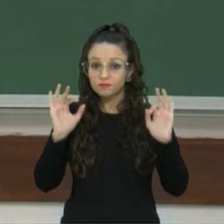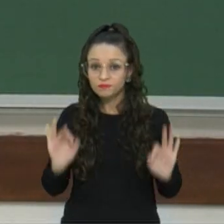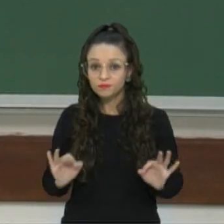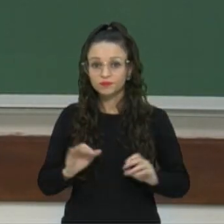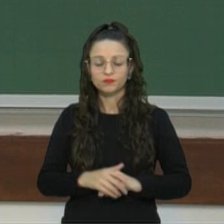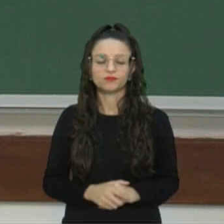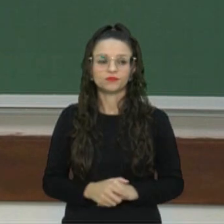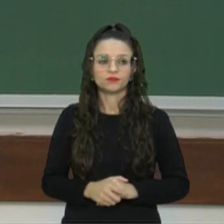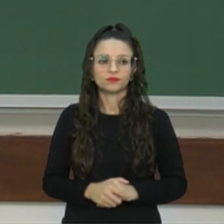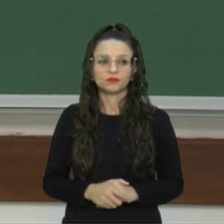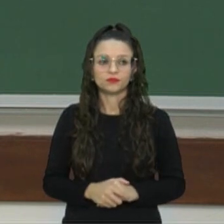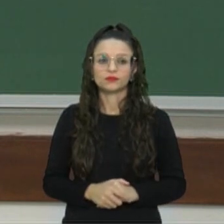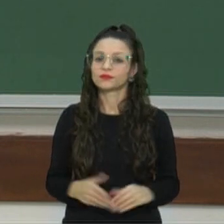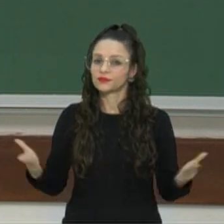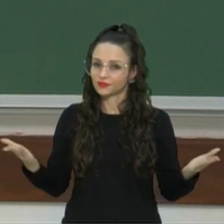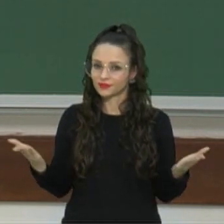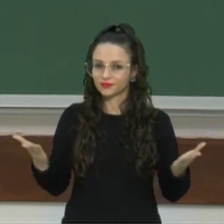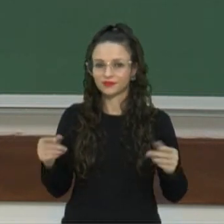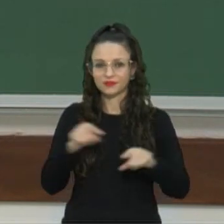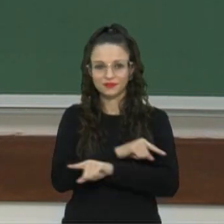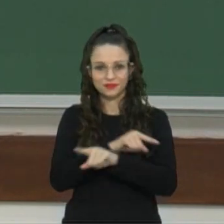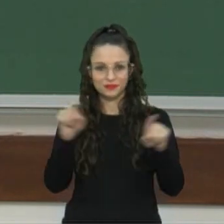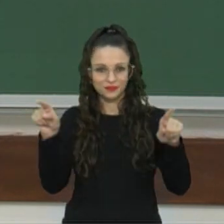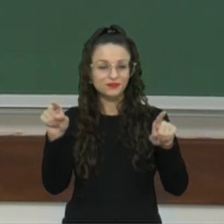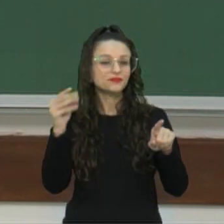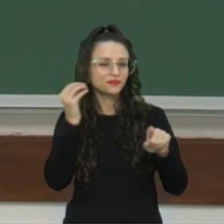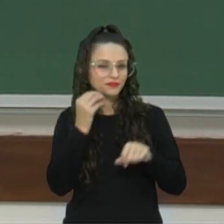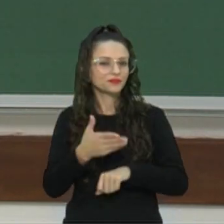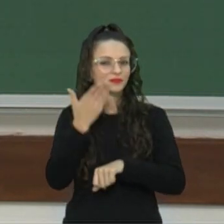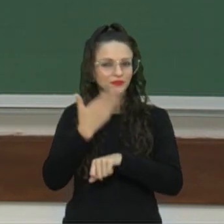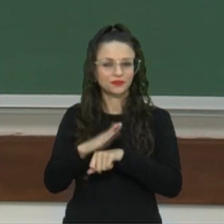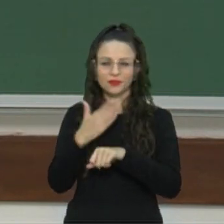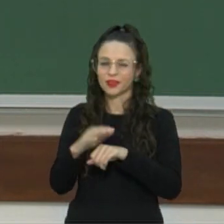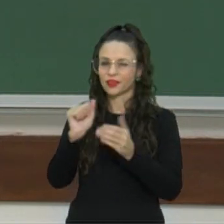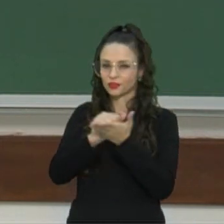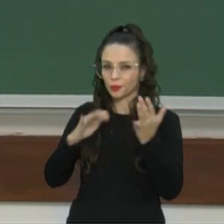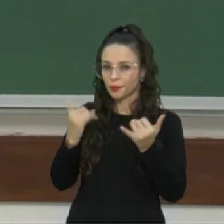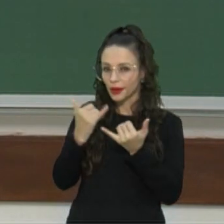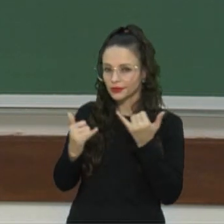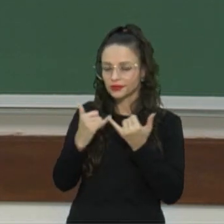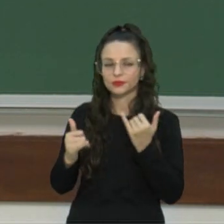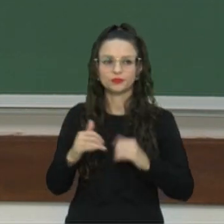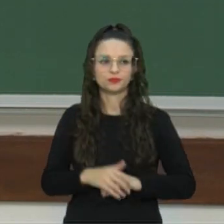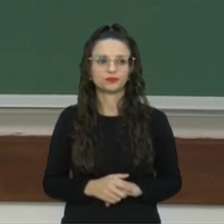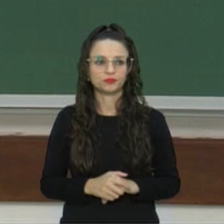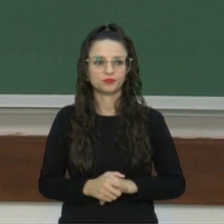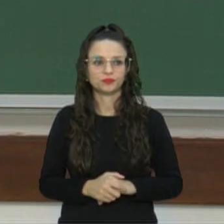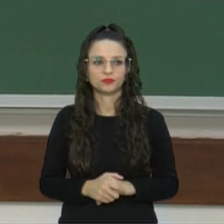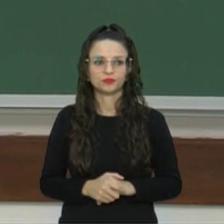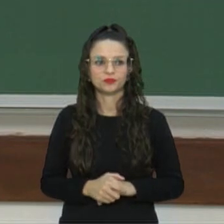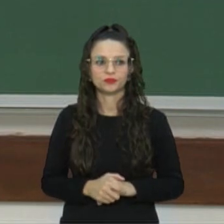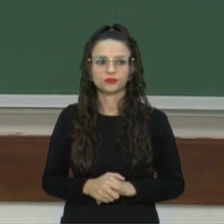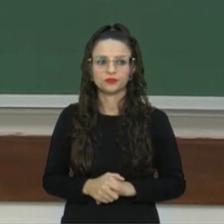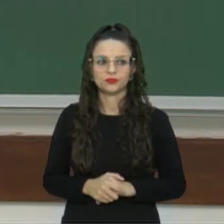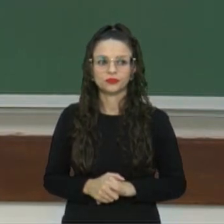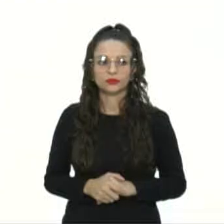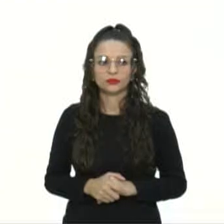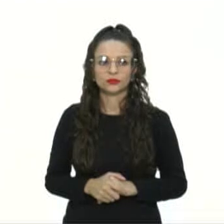Certo? Agora é a vez de vocês tentarem um exercício bem parecido com esse. Olha